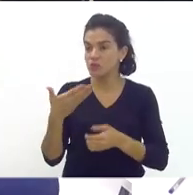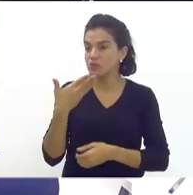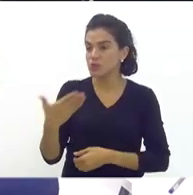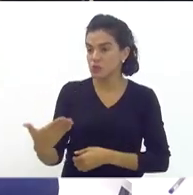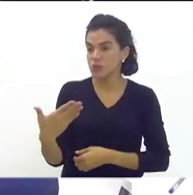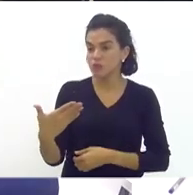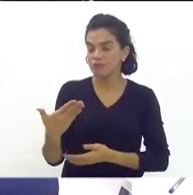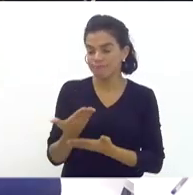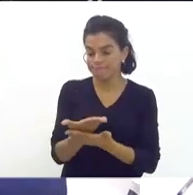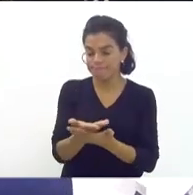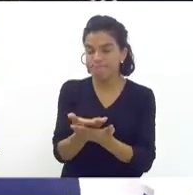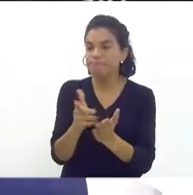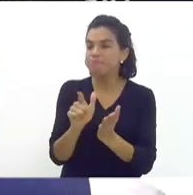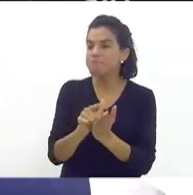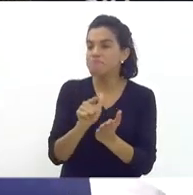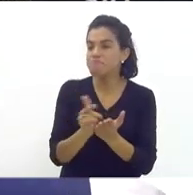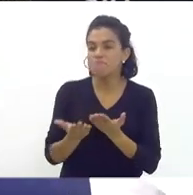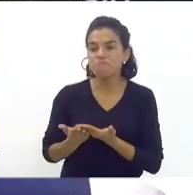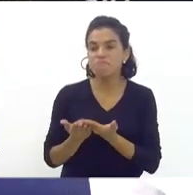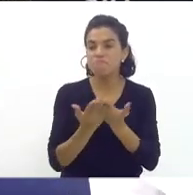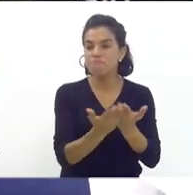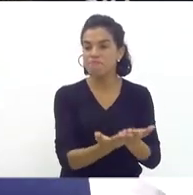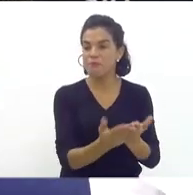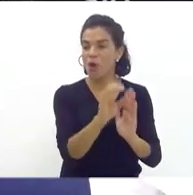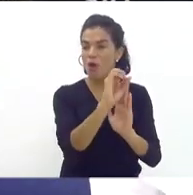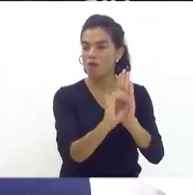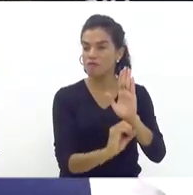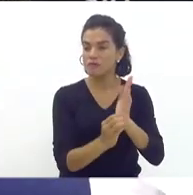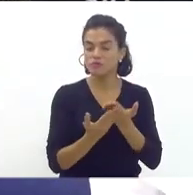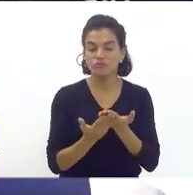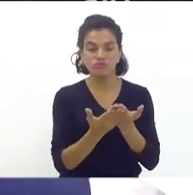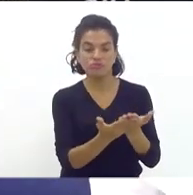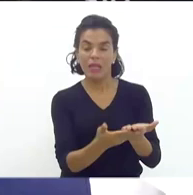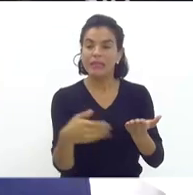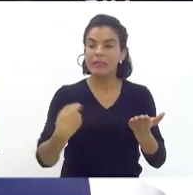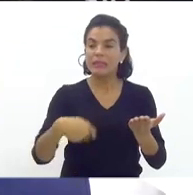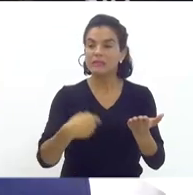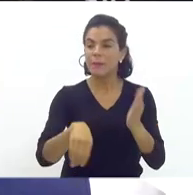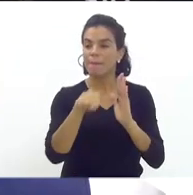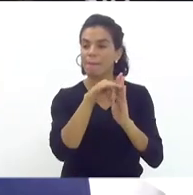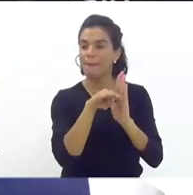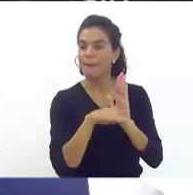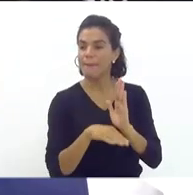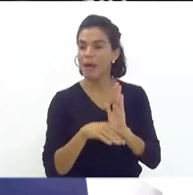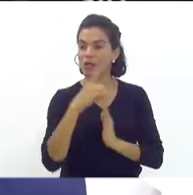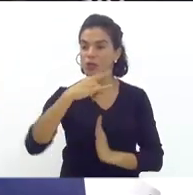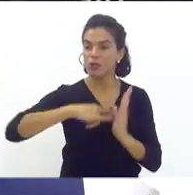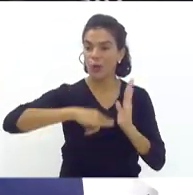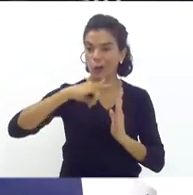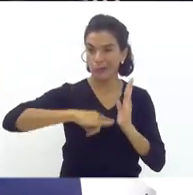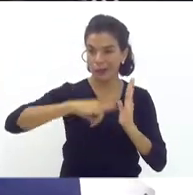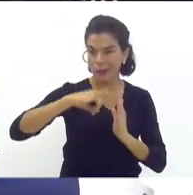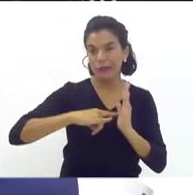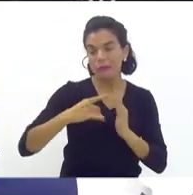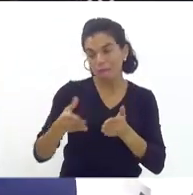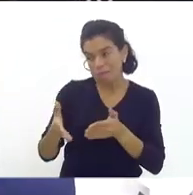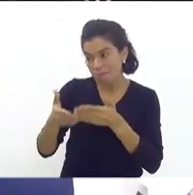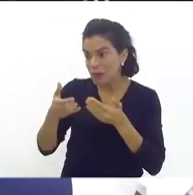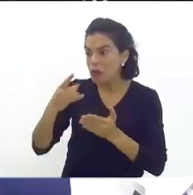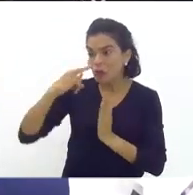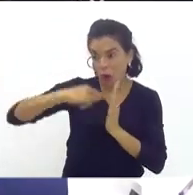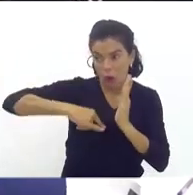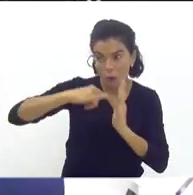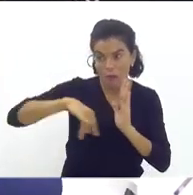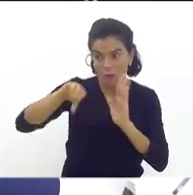anteriormente mas ratificamos a necessidade de termos alguns documentos aqui e faz um questionamento por parte das agências que se trouxeram